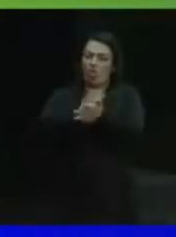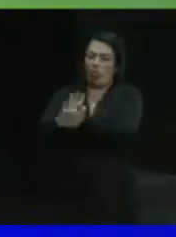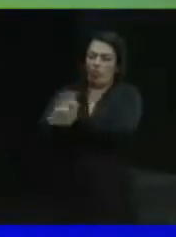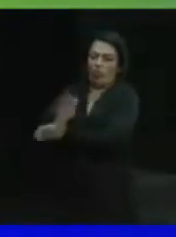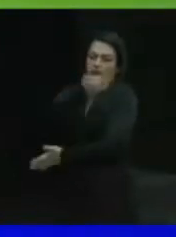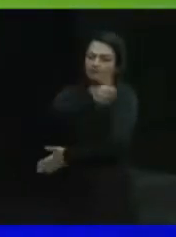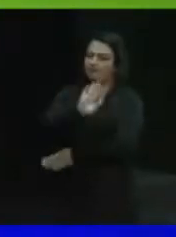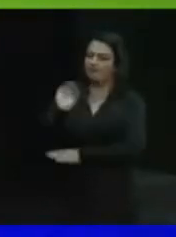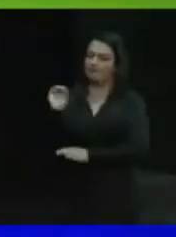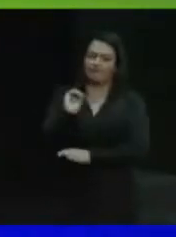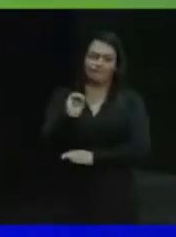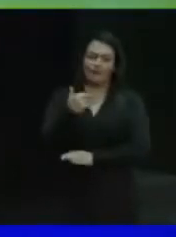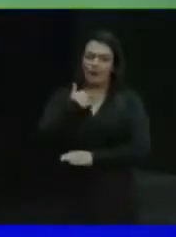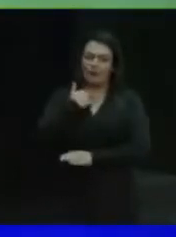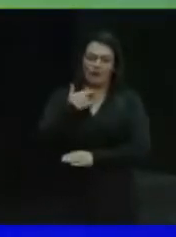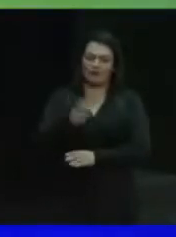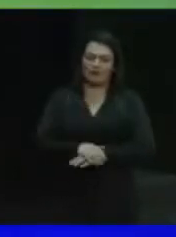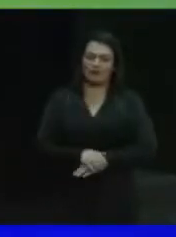discriminação.